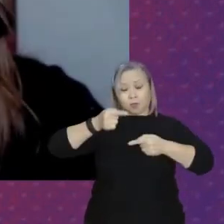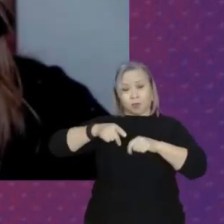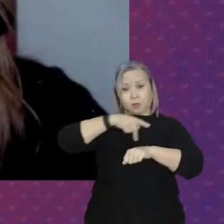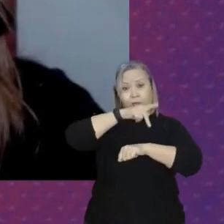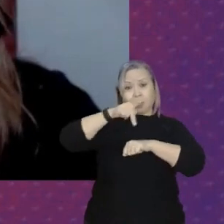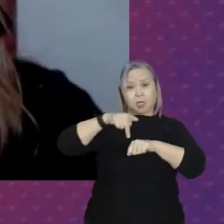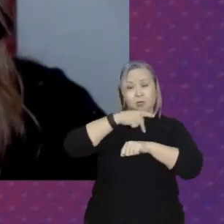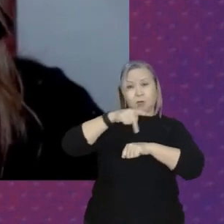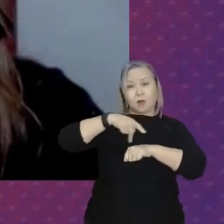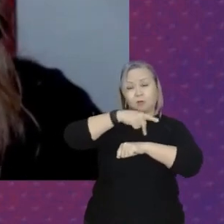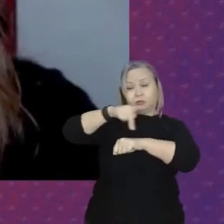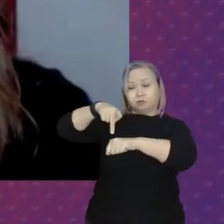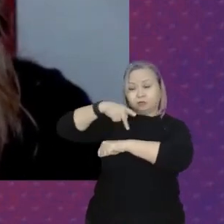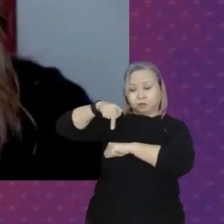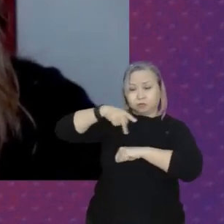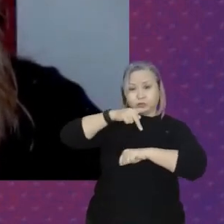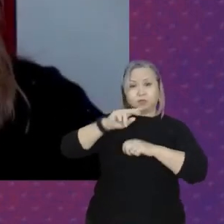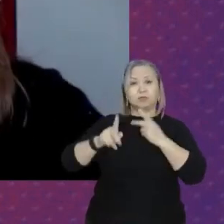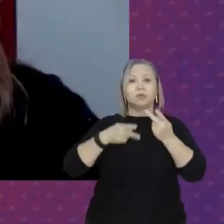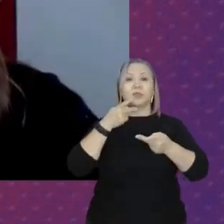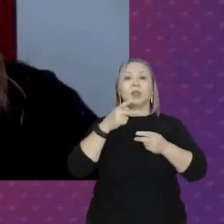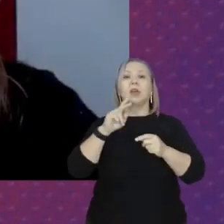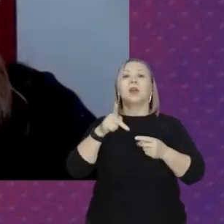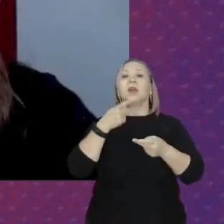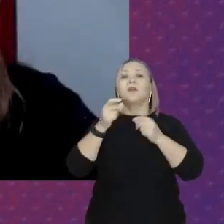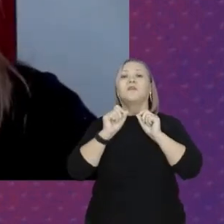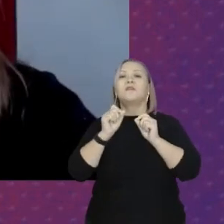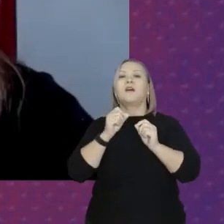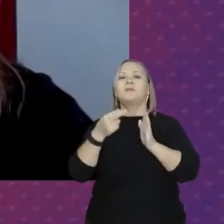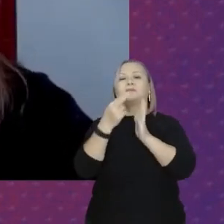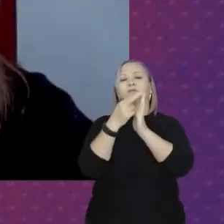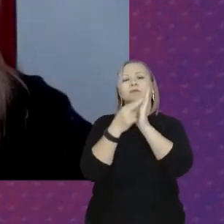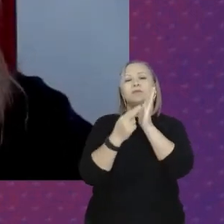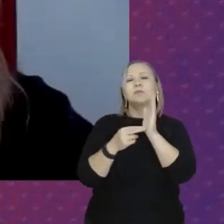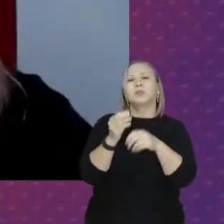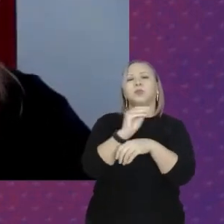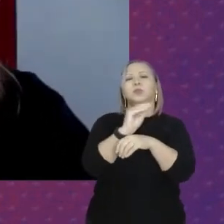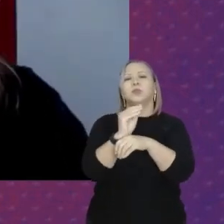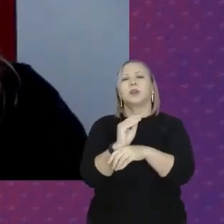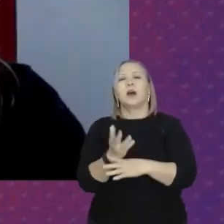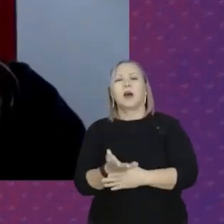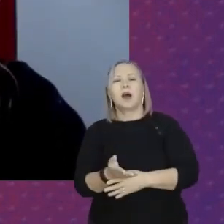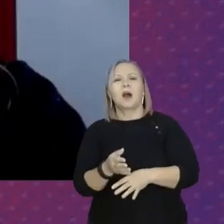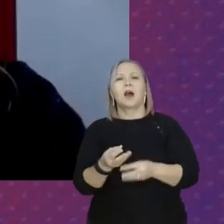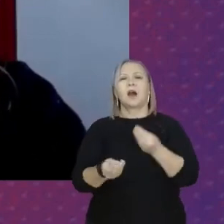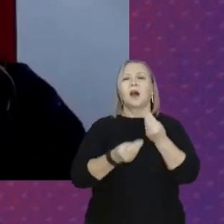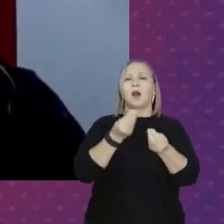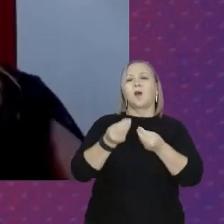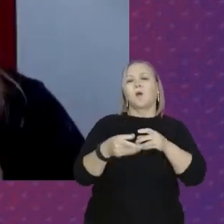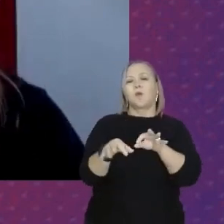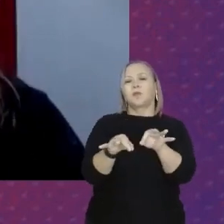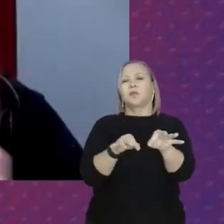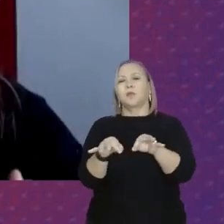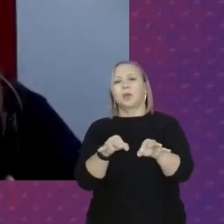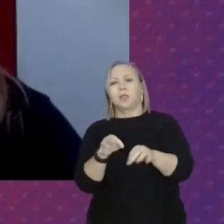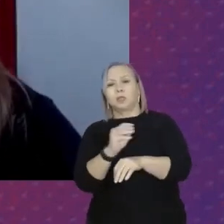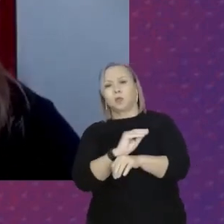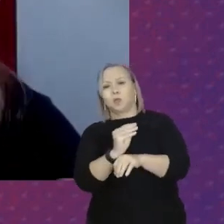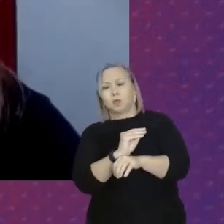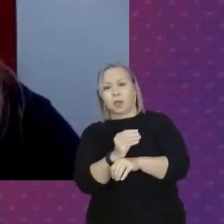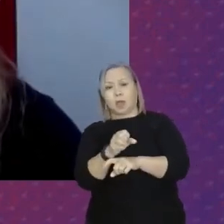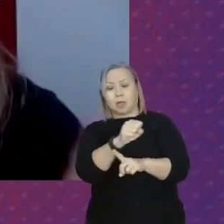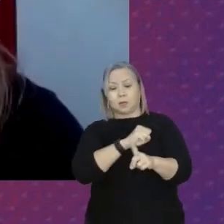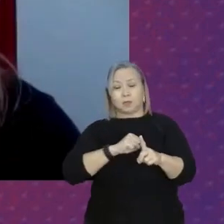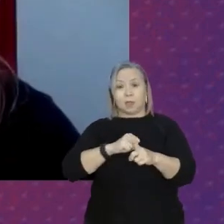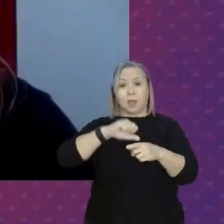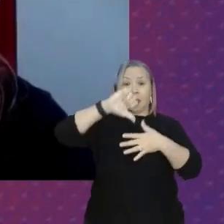internacional em vários países que fala sobre os regimes de cuidado, como que o cuidado se organiza na sociedade. Aqui na América Latina,